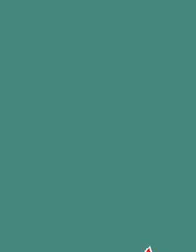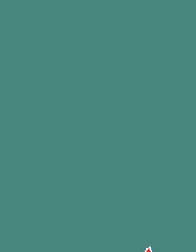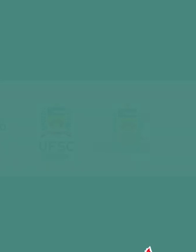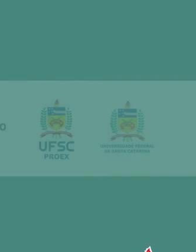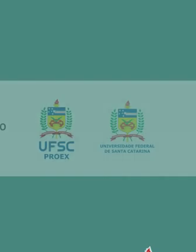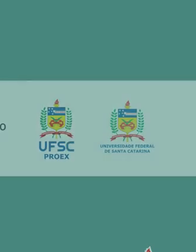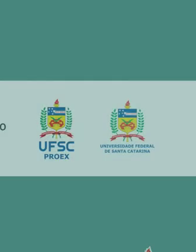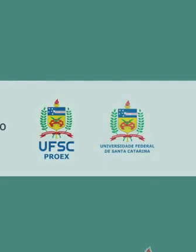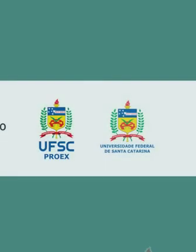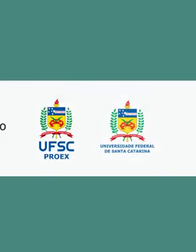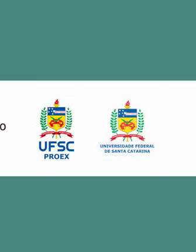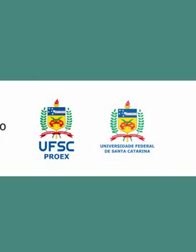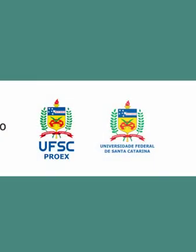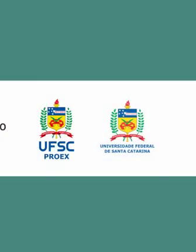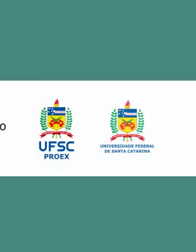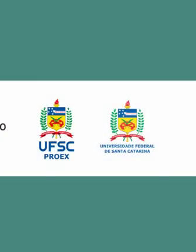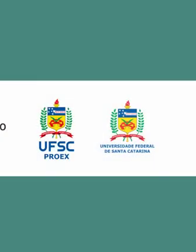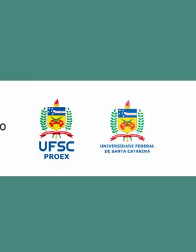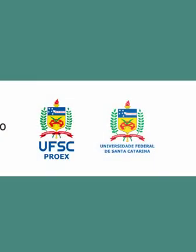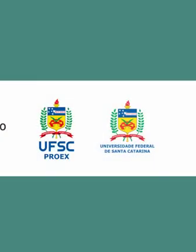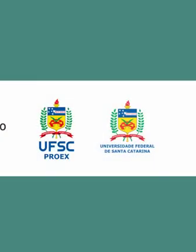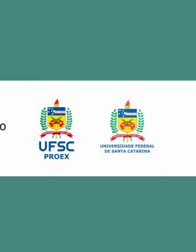Música